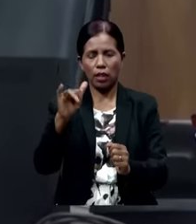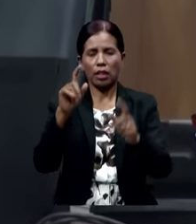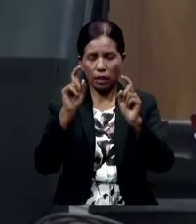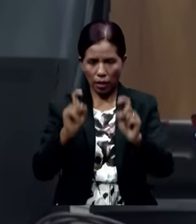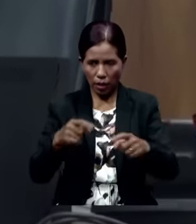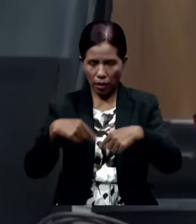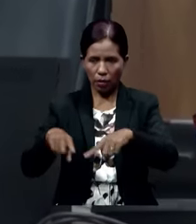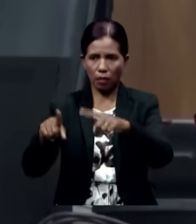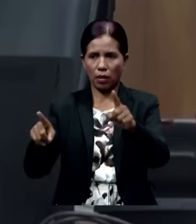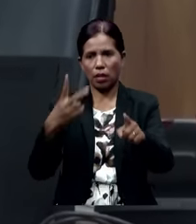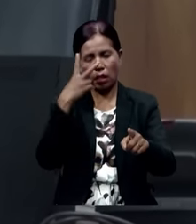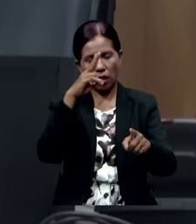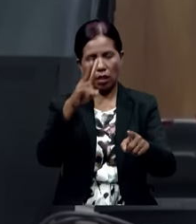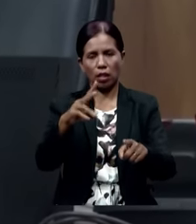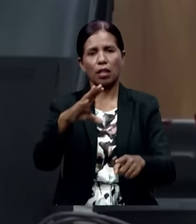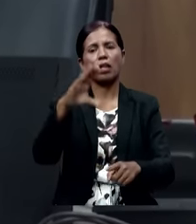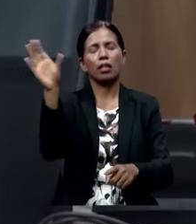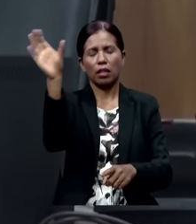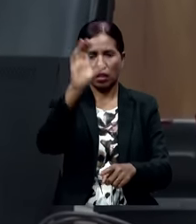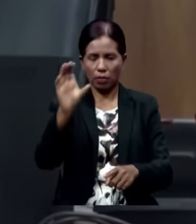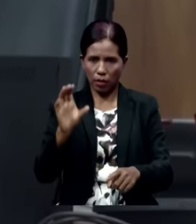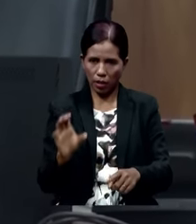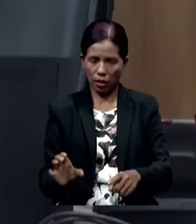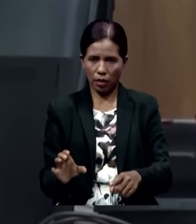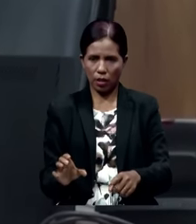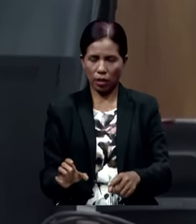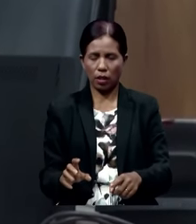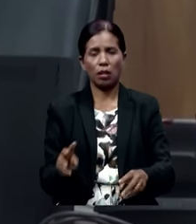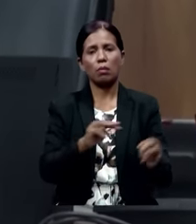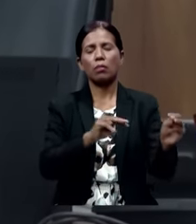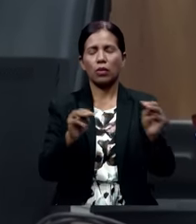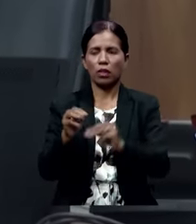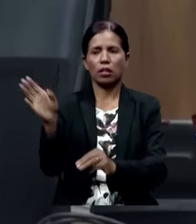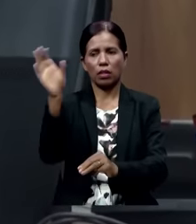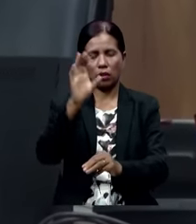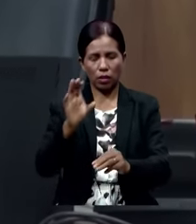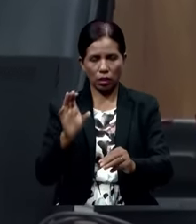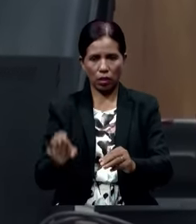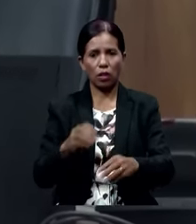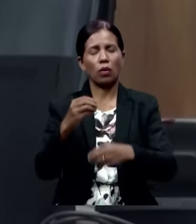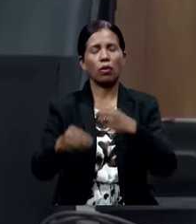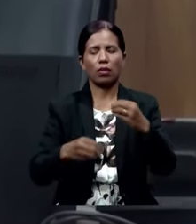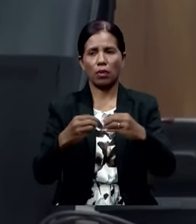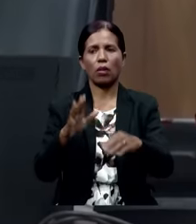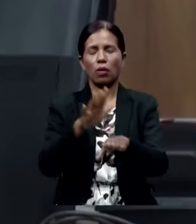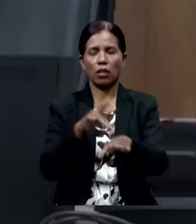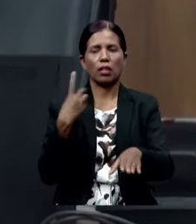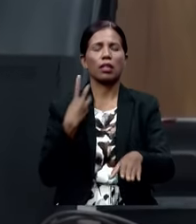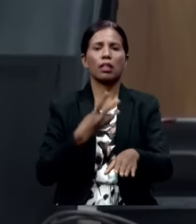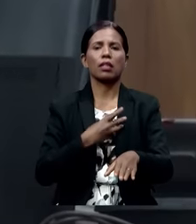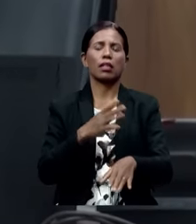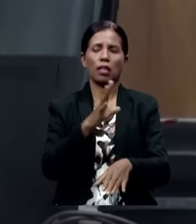também liga ho Climate Change. Nebe mudança climática, onde impactos com a Ita, e Ita espera